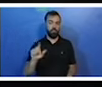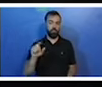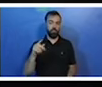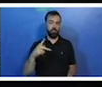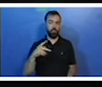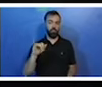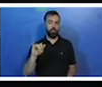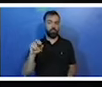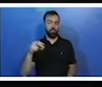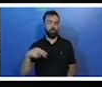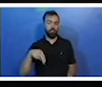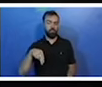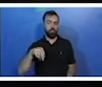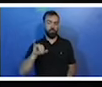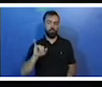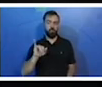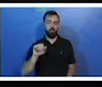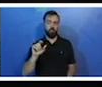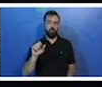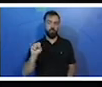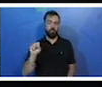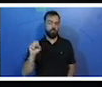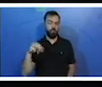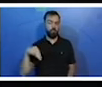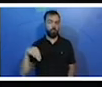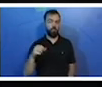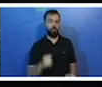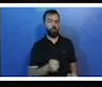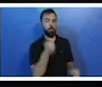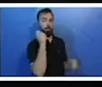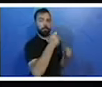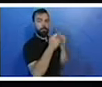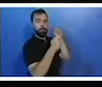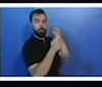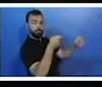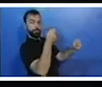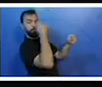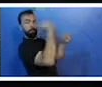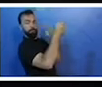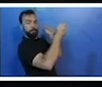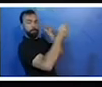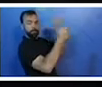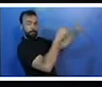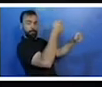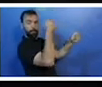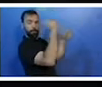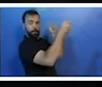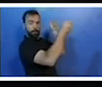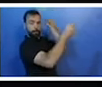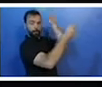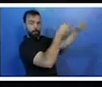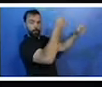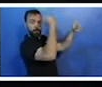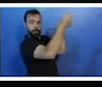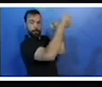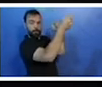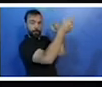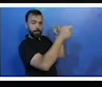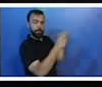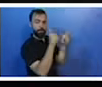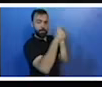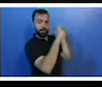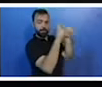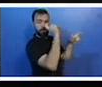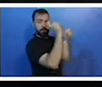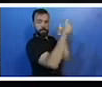subir montanhas se pendurando, usando equipamentos, né? O alpinismo e o montanhismo têm um pouco de